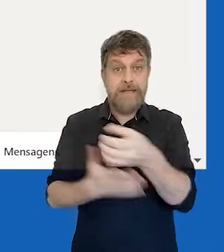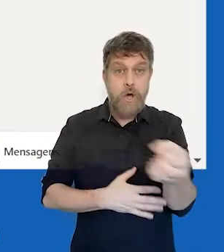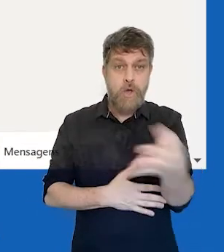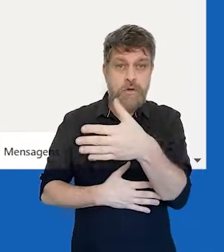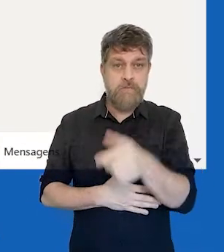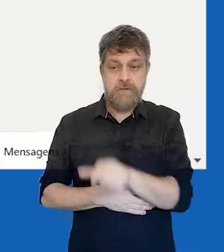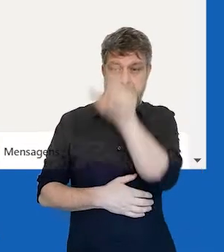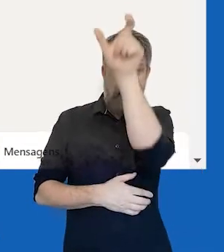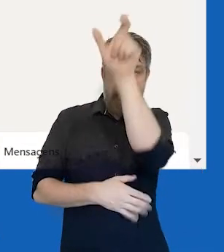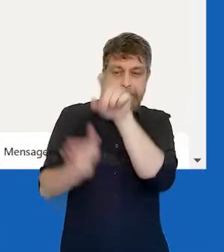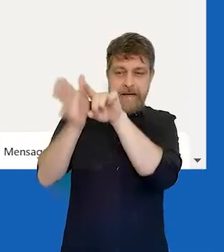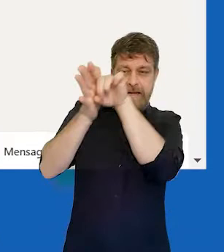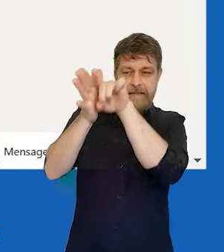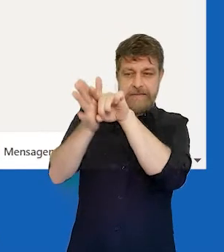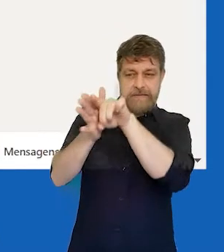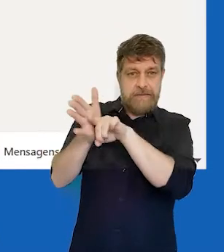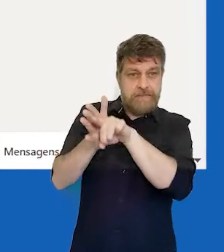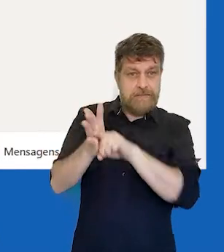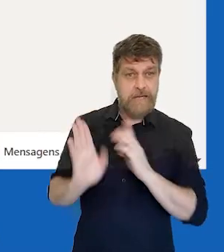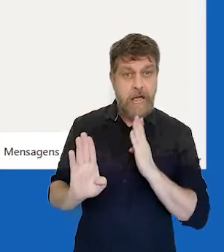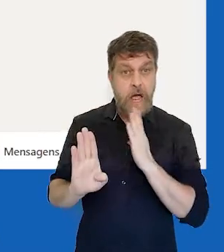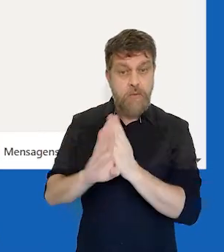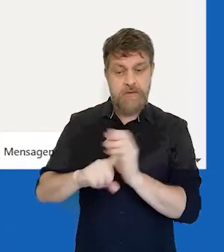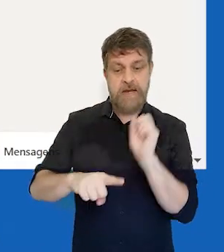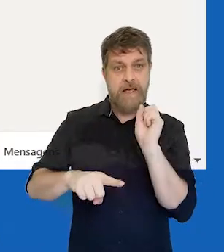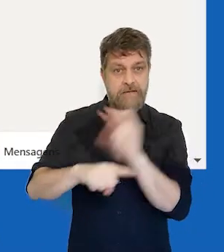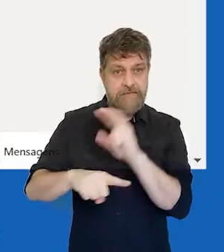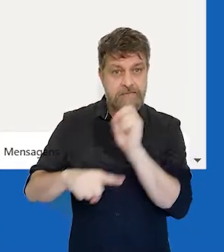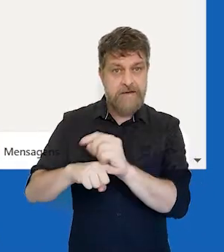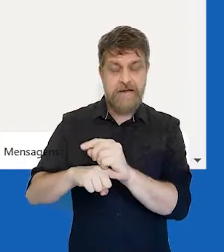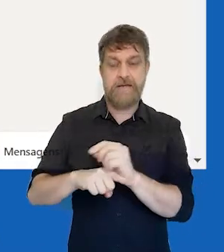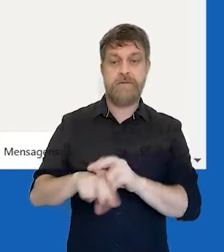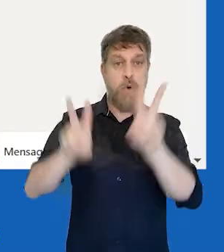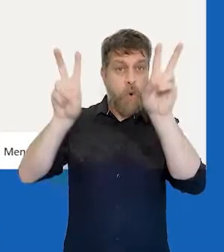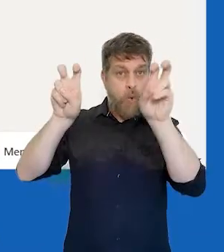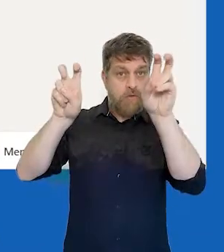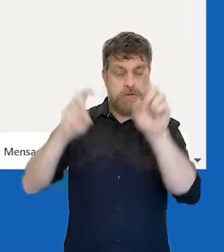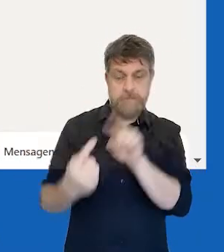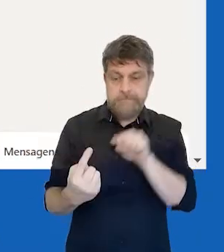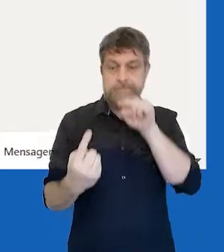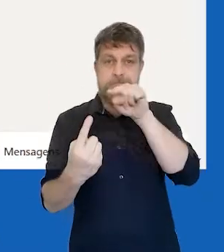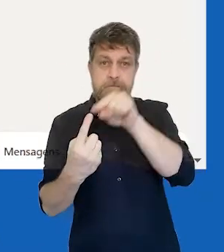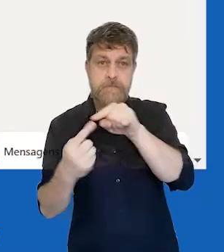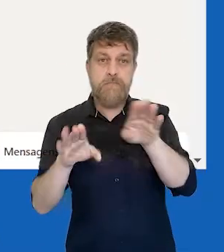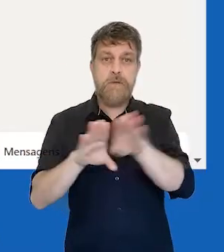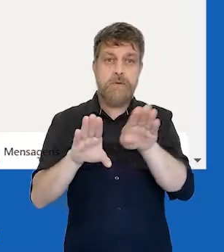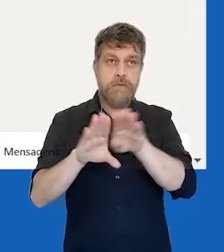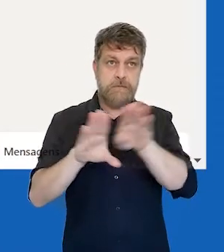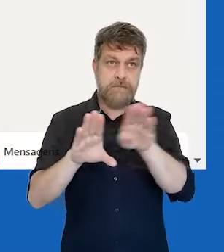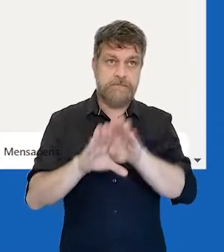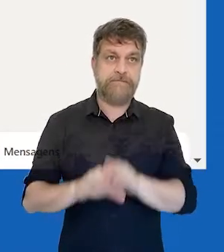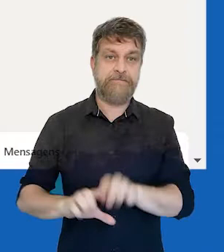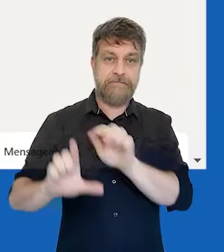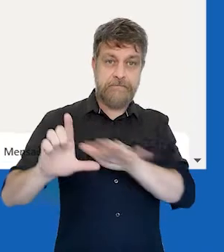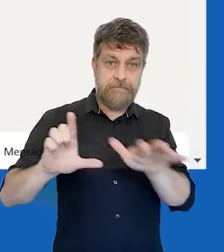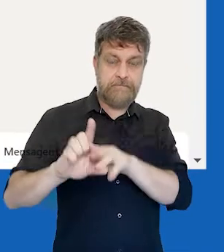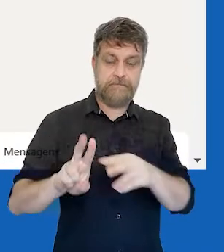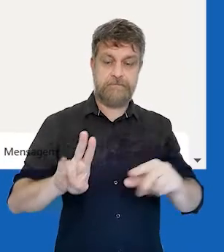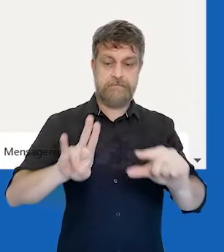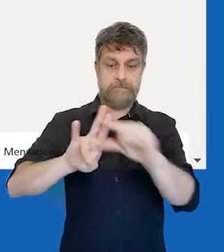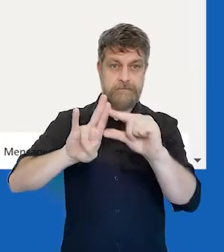utilizar a barra de pesquisa encontrar vagas a de acordo com o título do cargo ou dentro da plataforma do LinkedIn